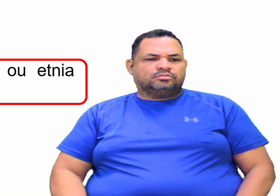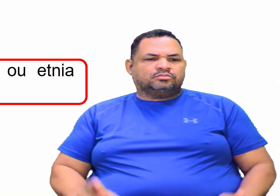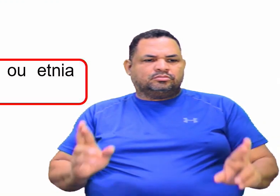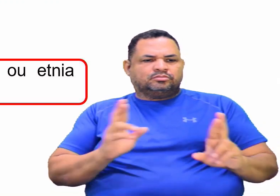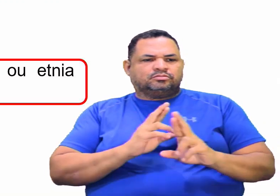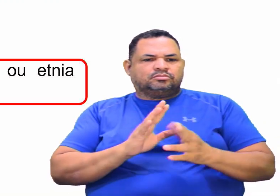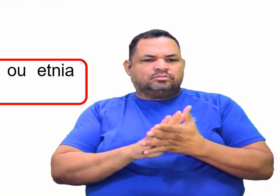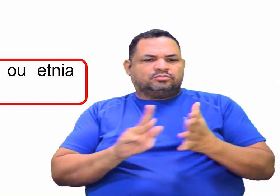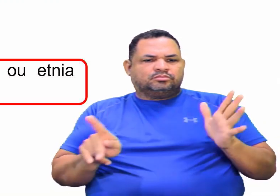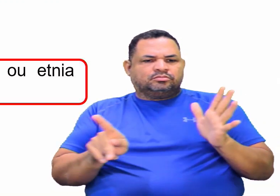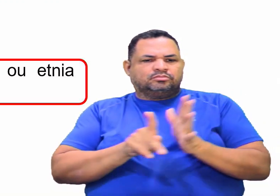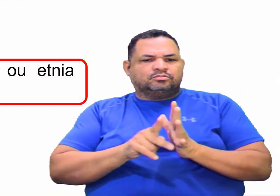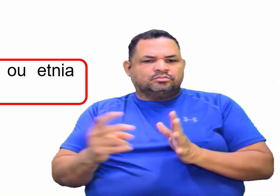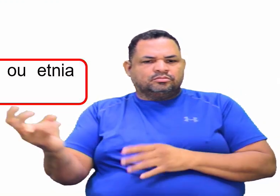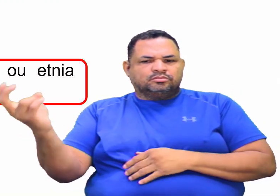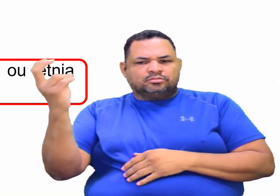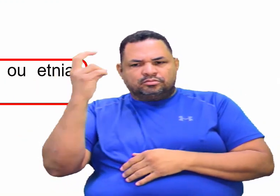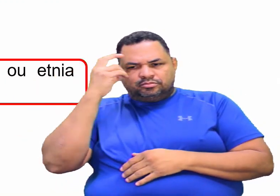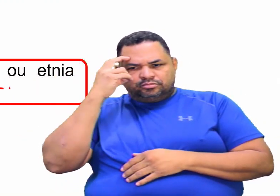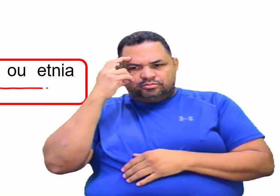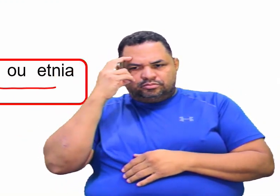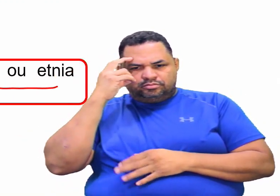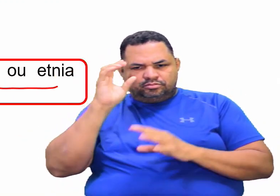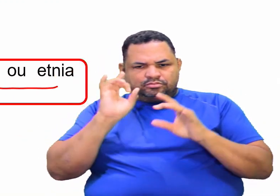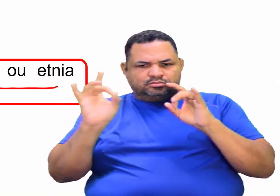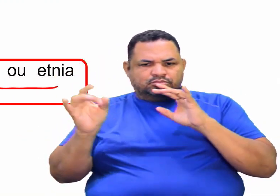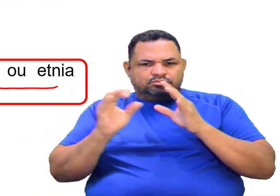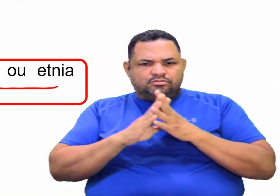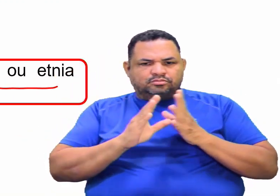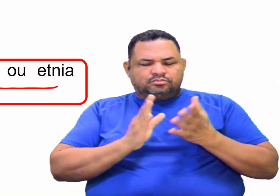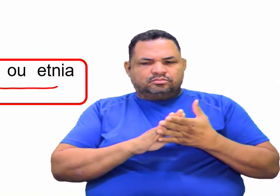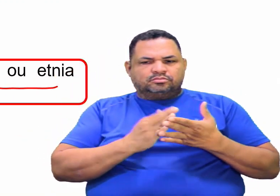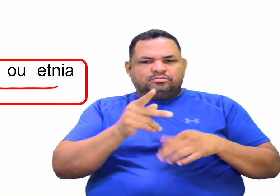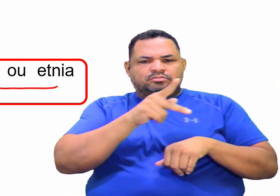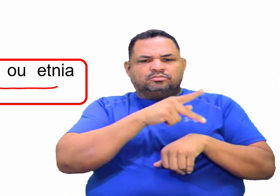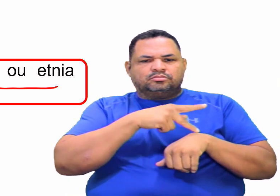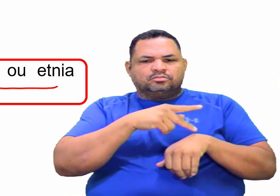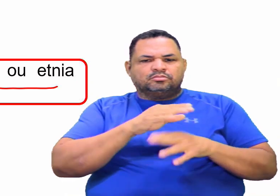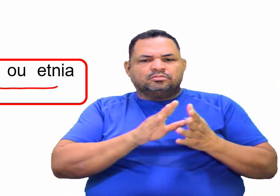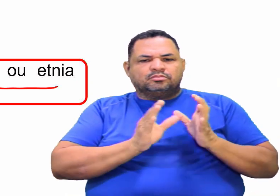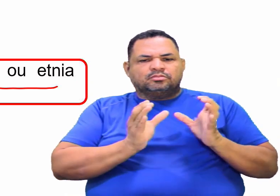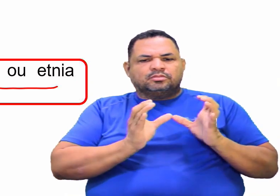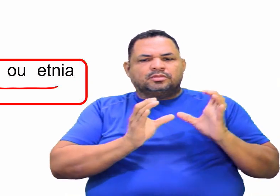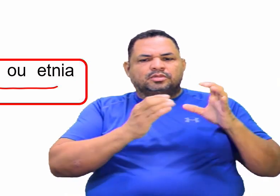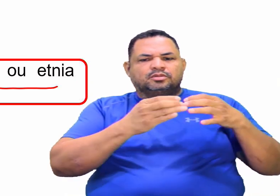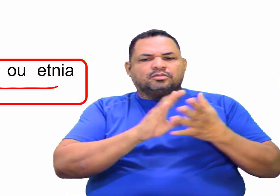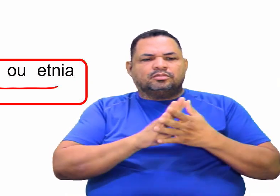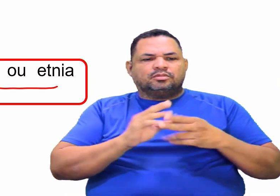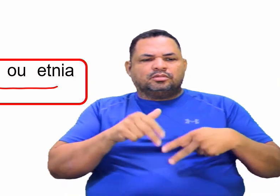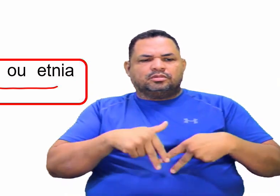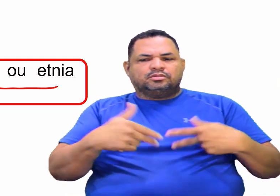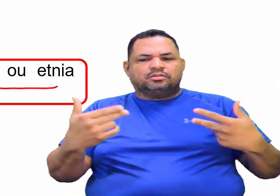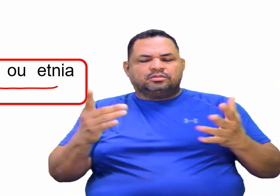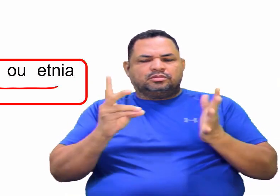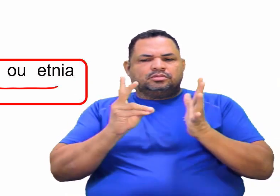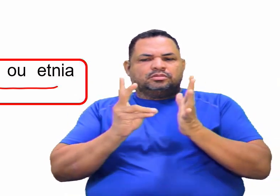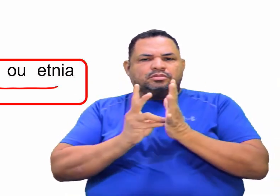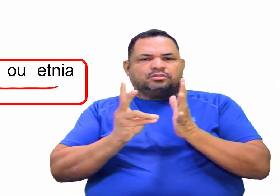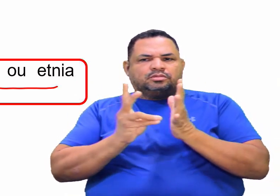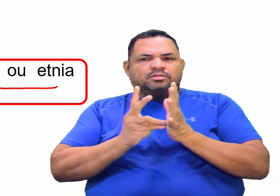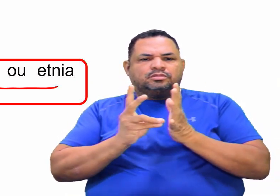relacionadas a particularidades culturais de cada nação ou etnia indígena. É uma